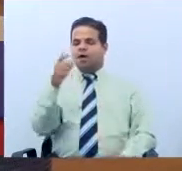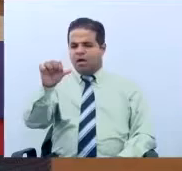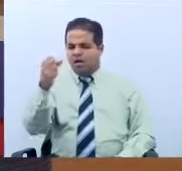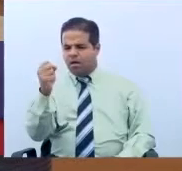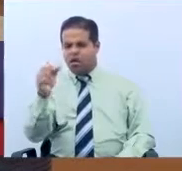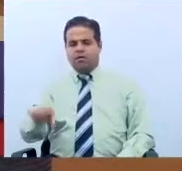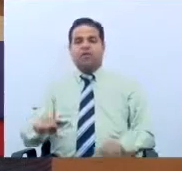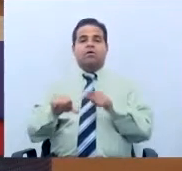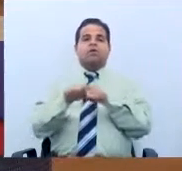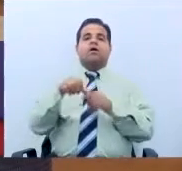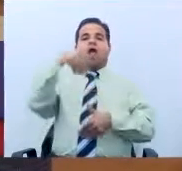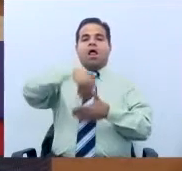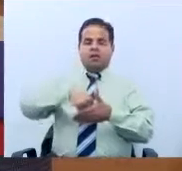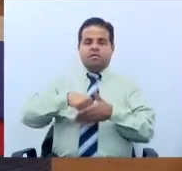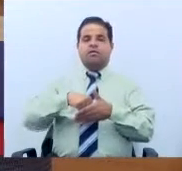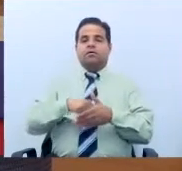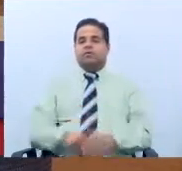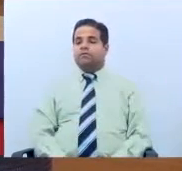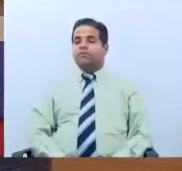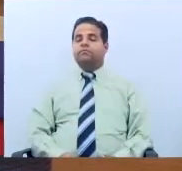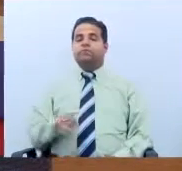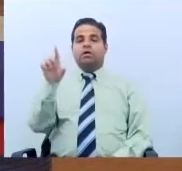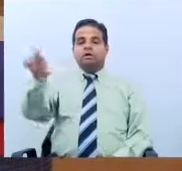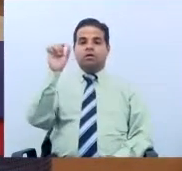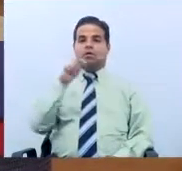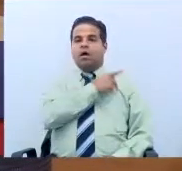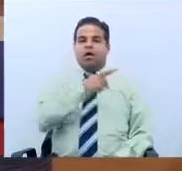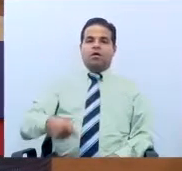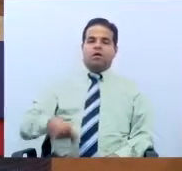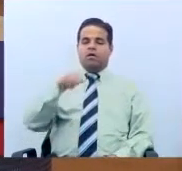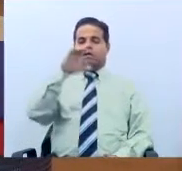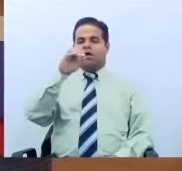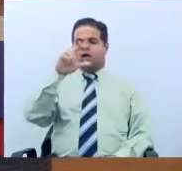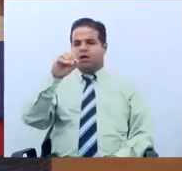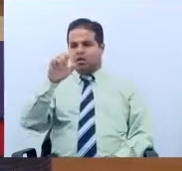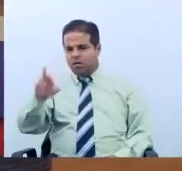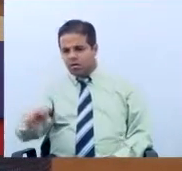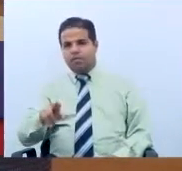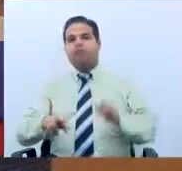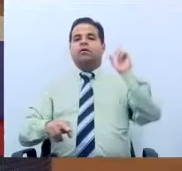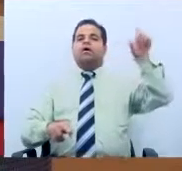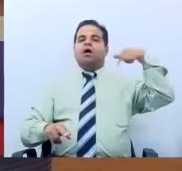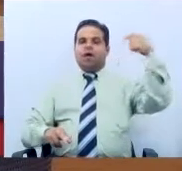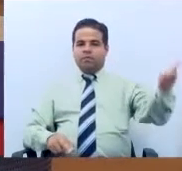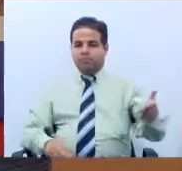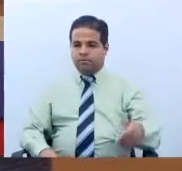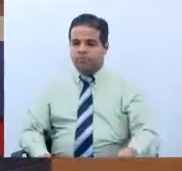primeira eleição que elegeu então o presidente Collor e posteriormente,